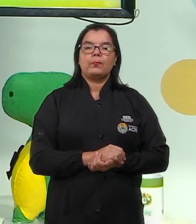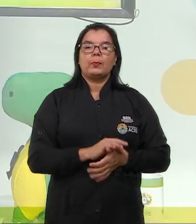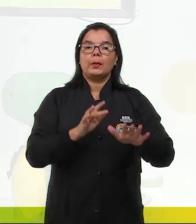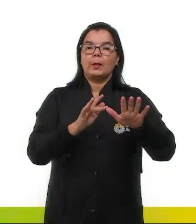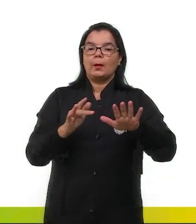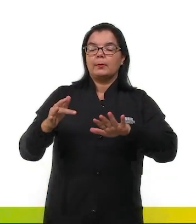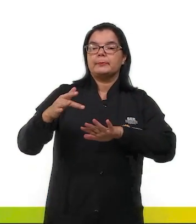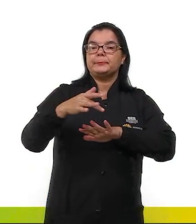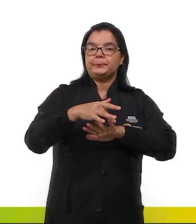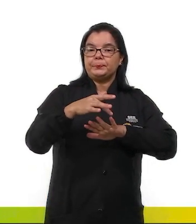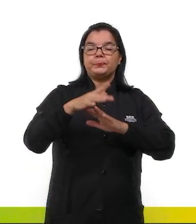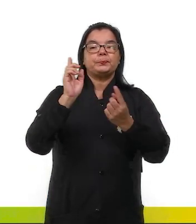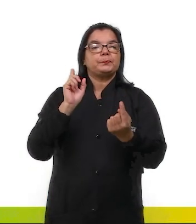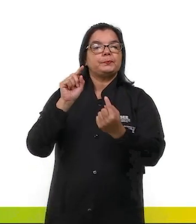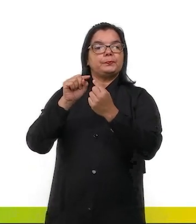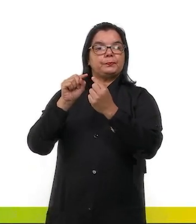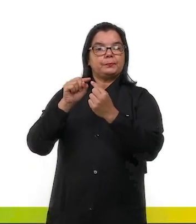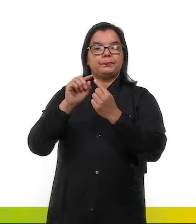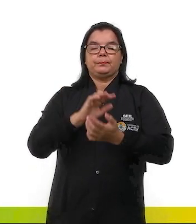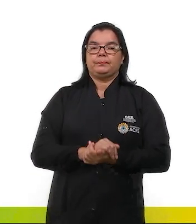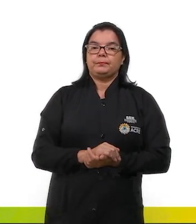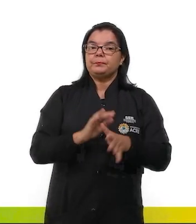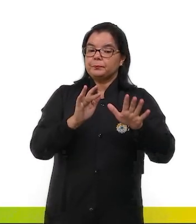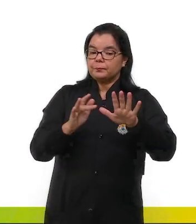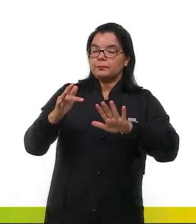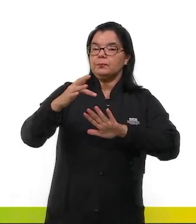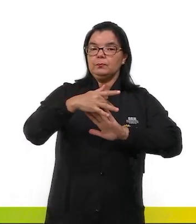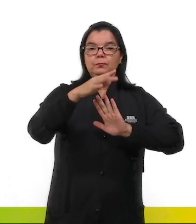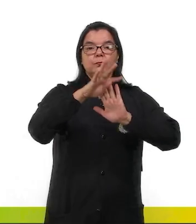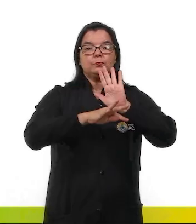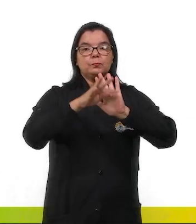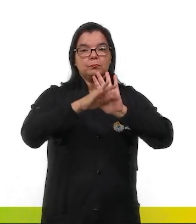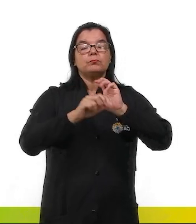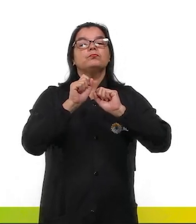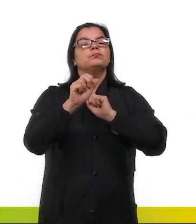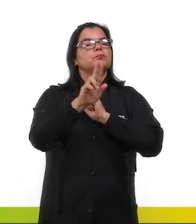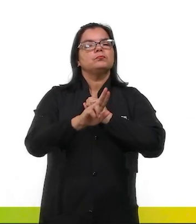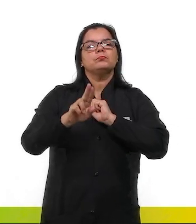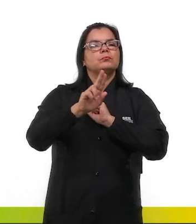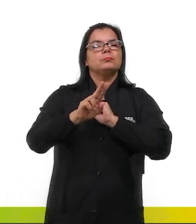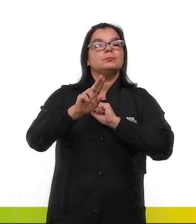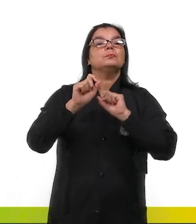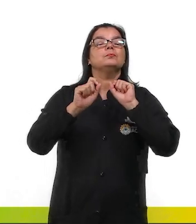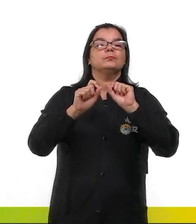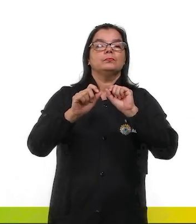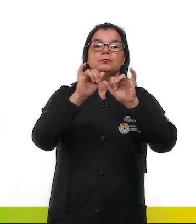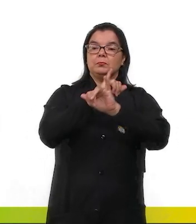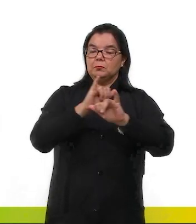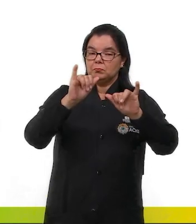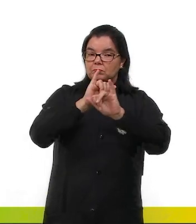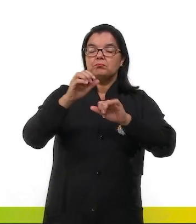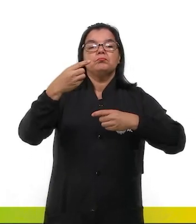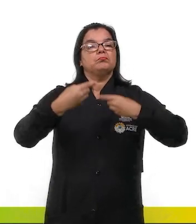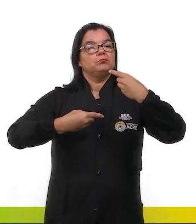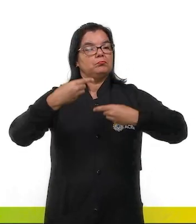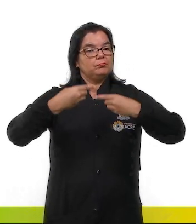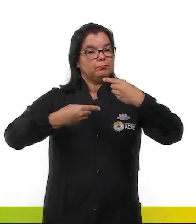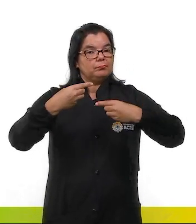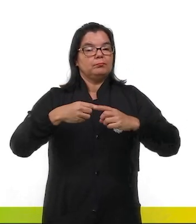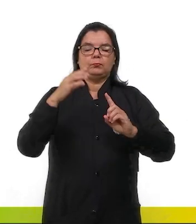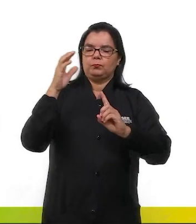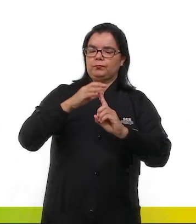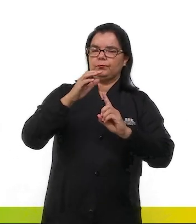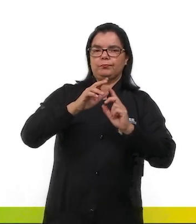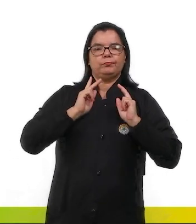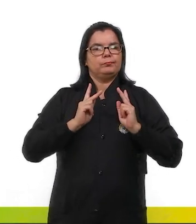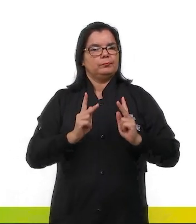Redes sociais e interesses. Em redes sociais, os textos podem ser usados para promover ideias políticas,